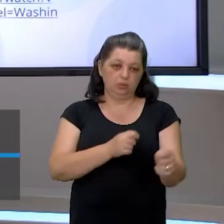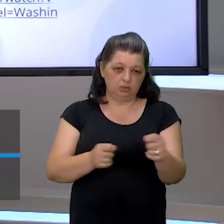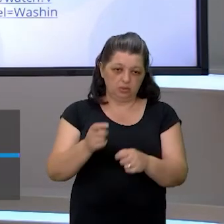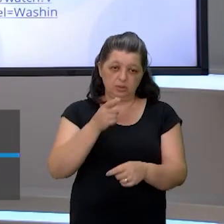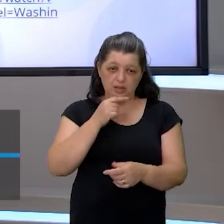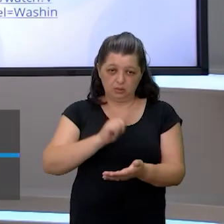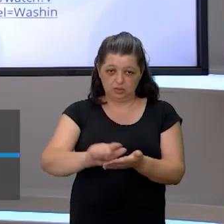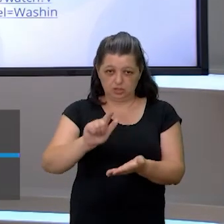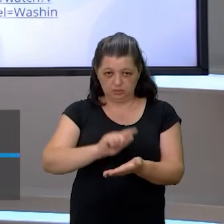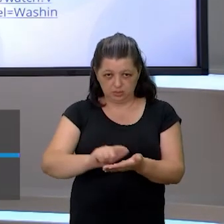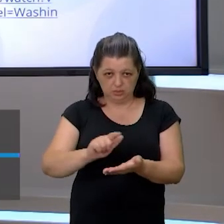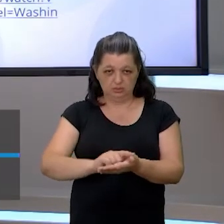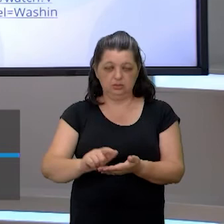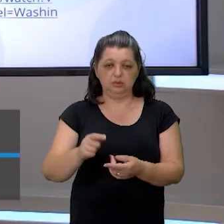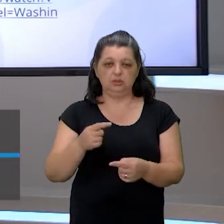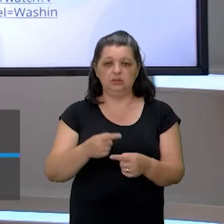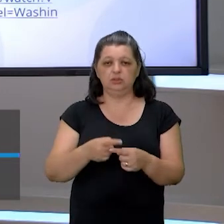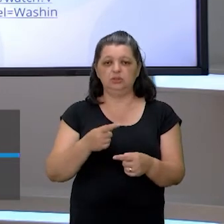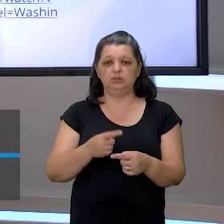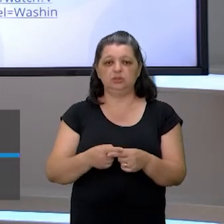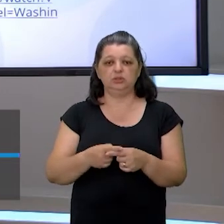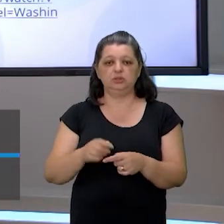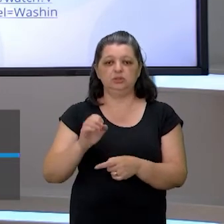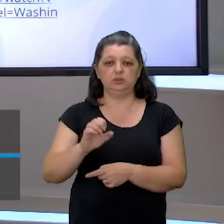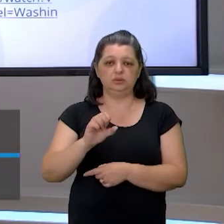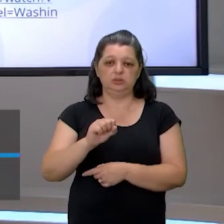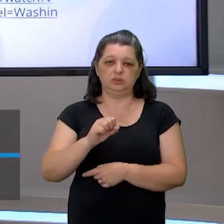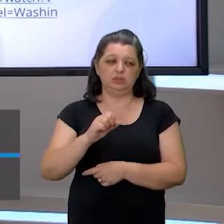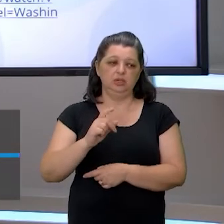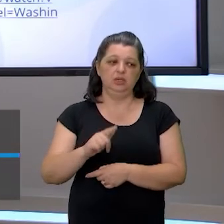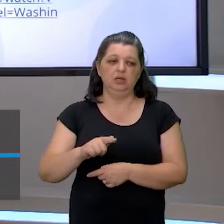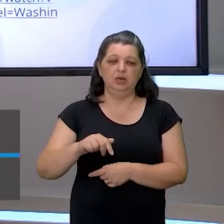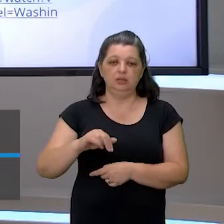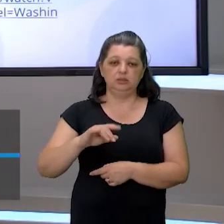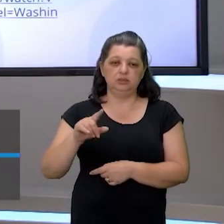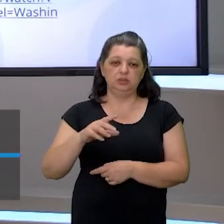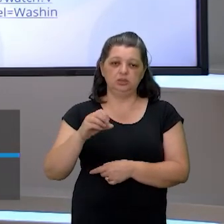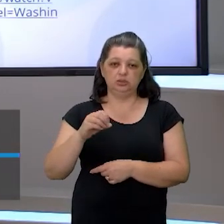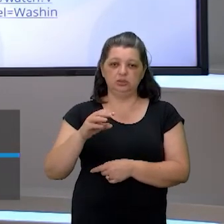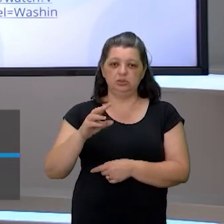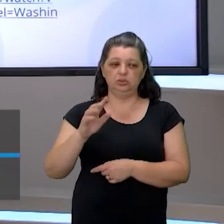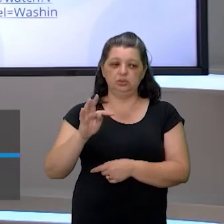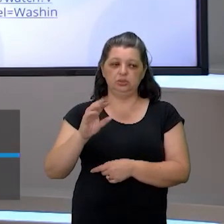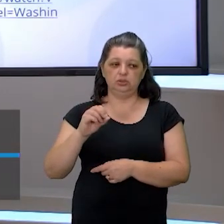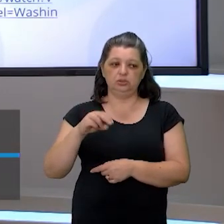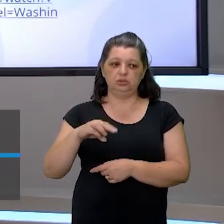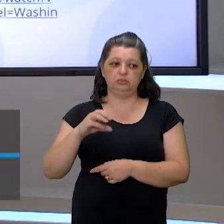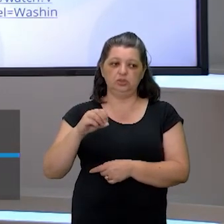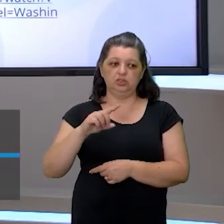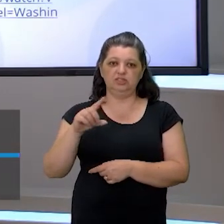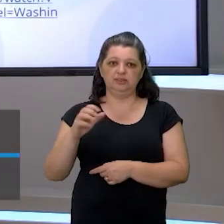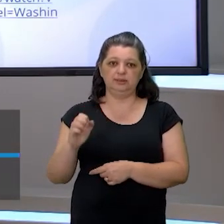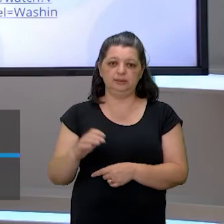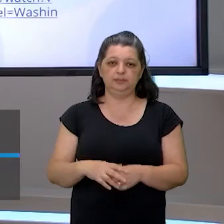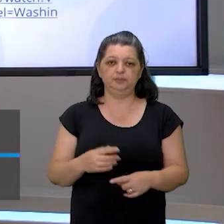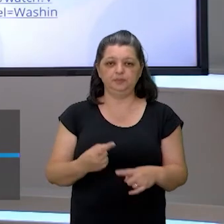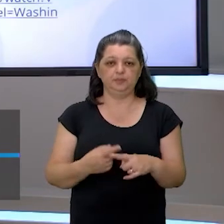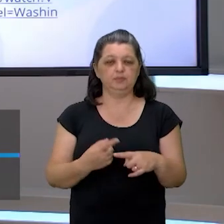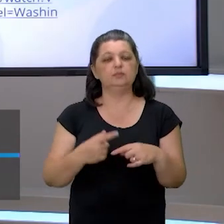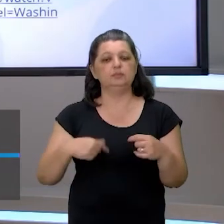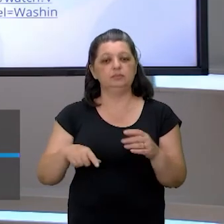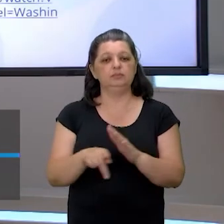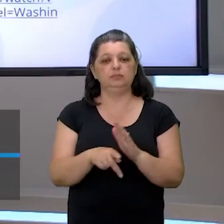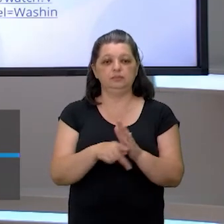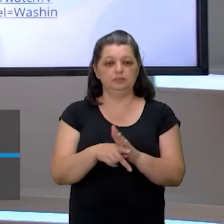na esquistossomose, uma verminose, né, que também está relacionado com o não tratamento da água